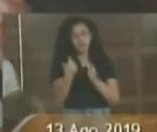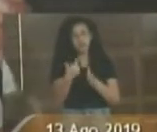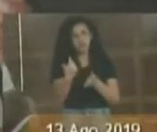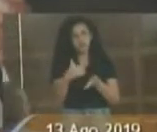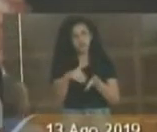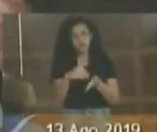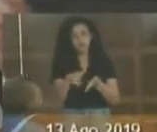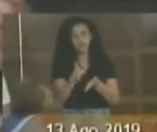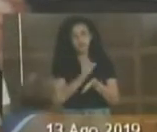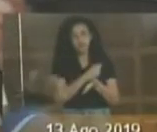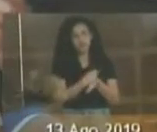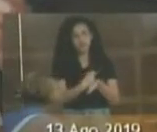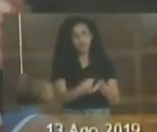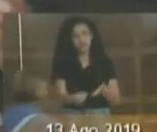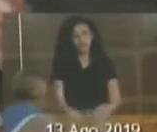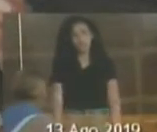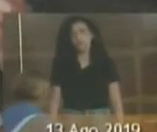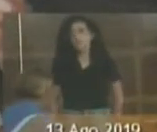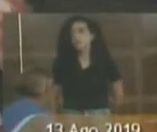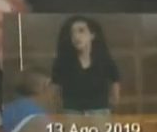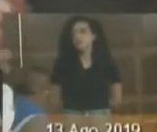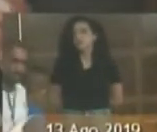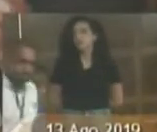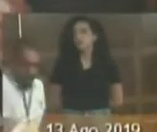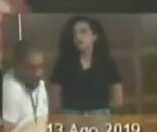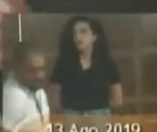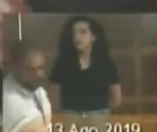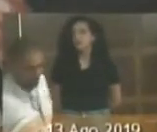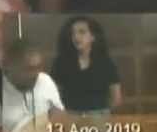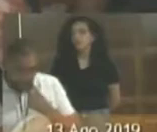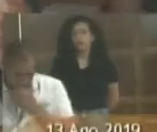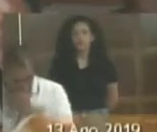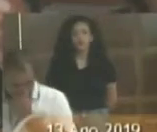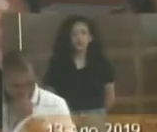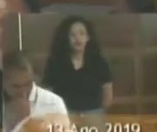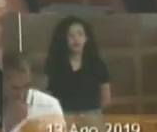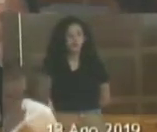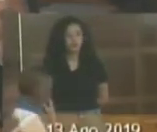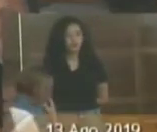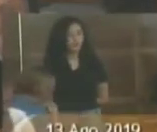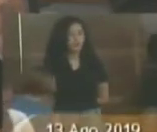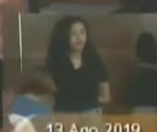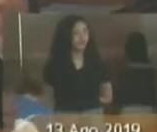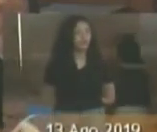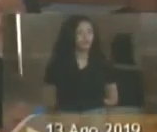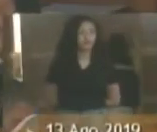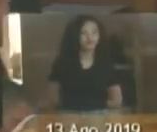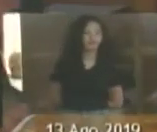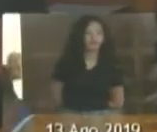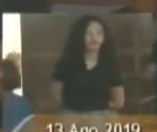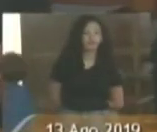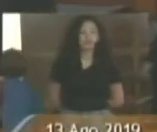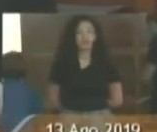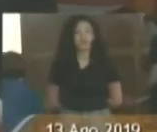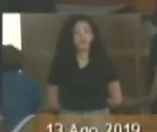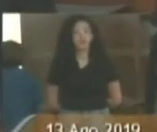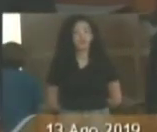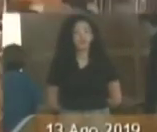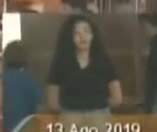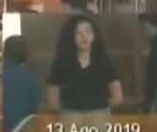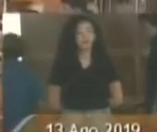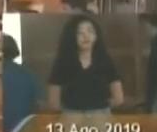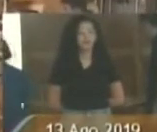na Secretaria de Legislação, redigiu e digitou, e eu, segundo secretário ADOC, Flavinho Araújo, subscrevo e assino.